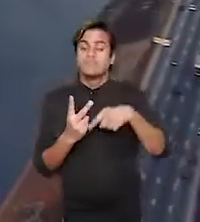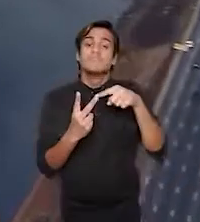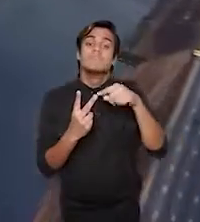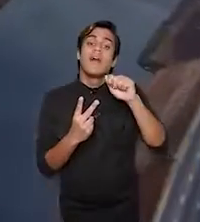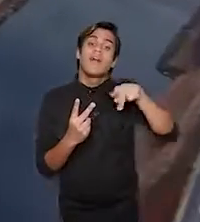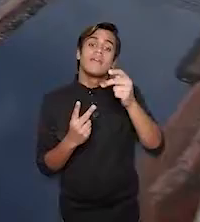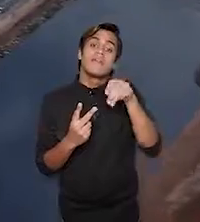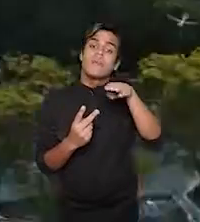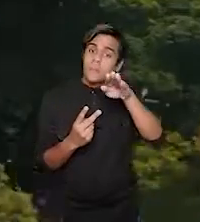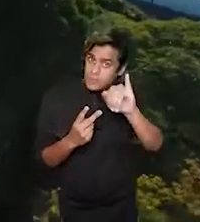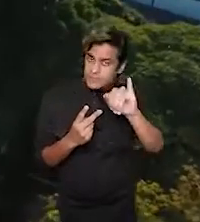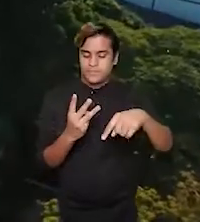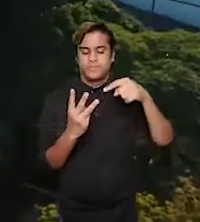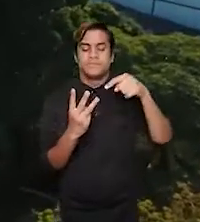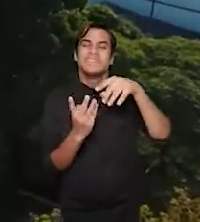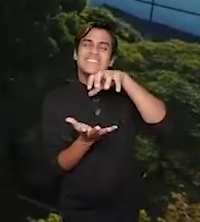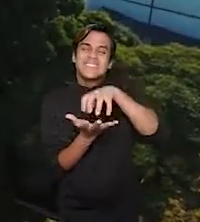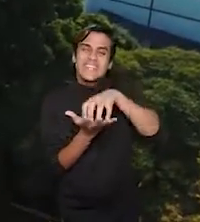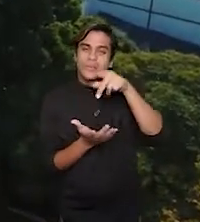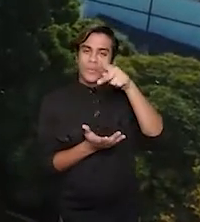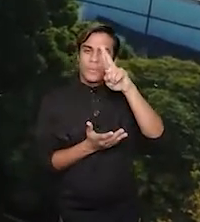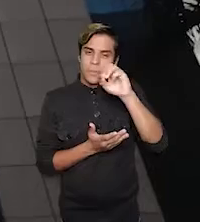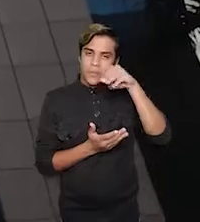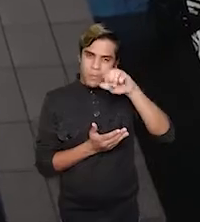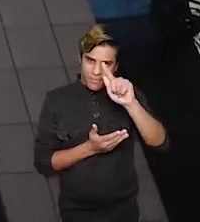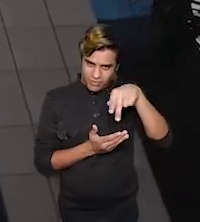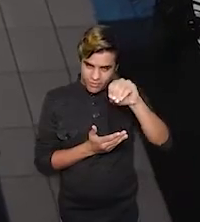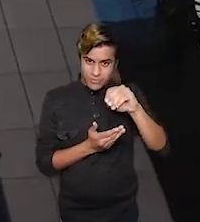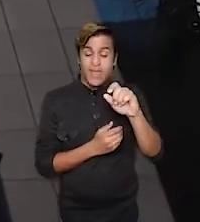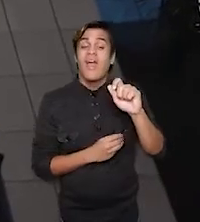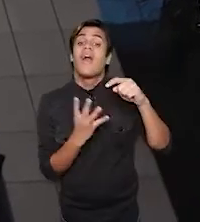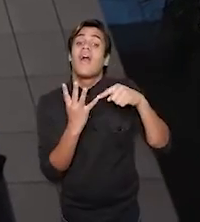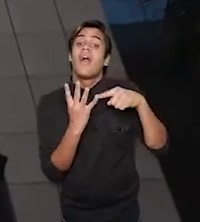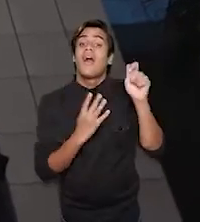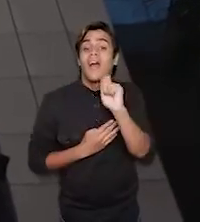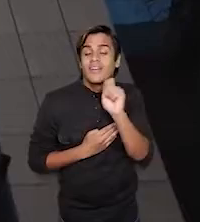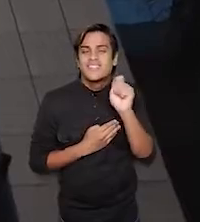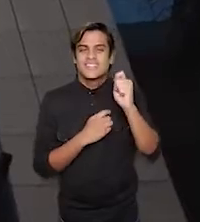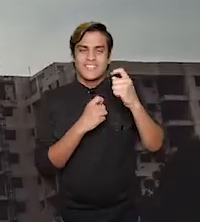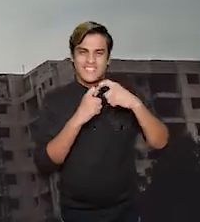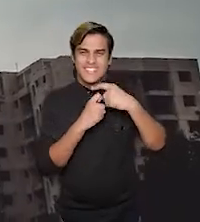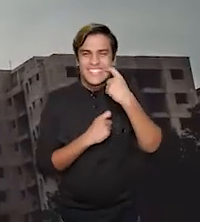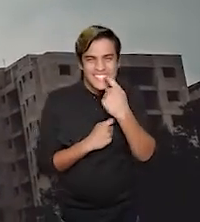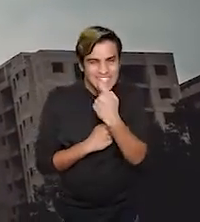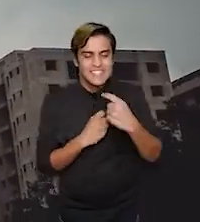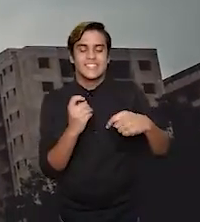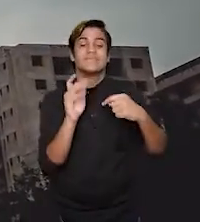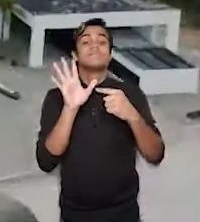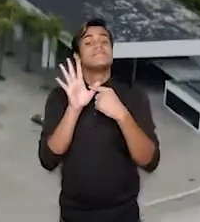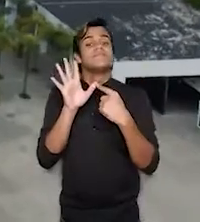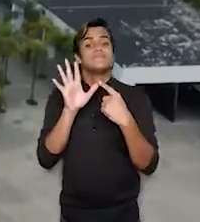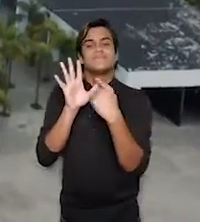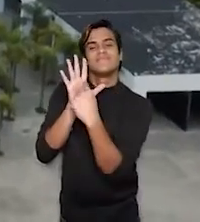Anhembi. Centro de Eventos Promagno. Associação Paulista de Cirurgiões Dentistas. Memorial da